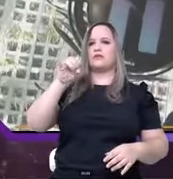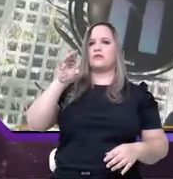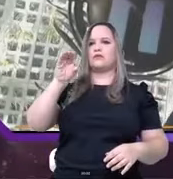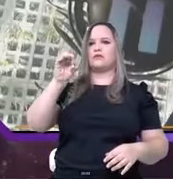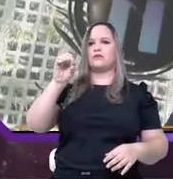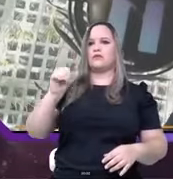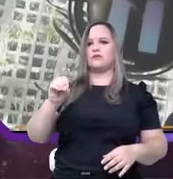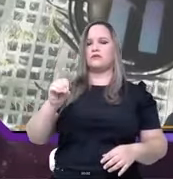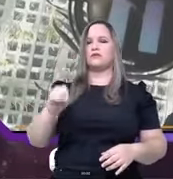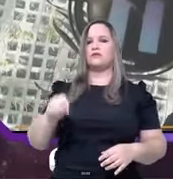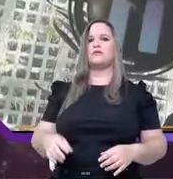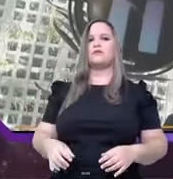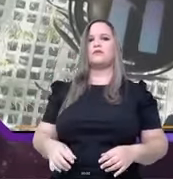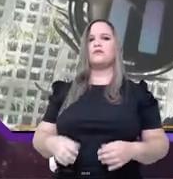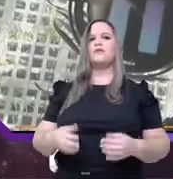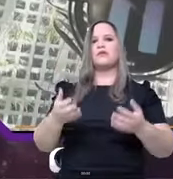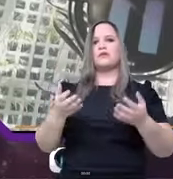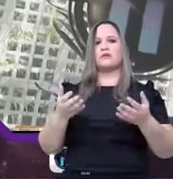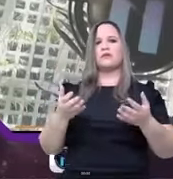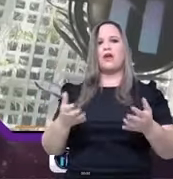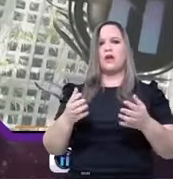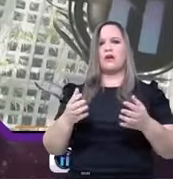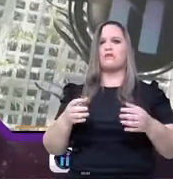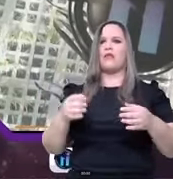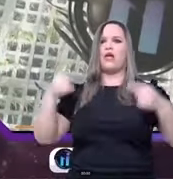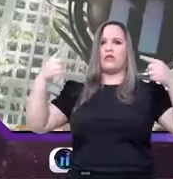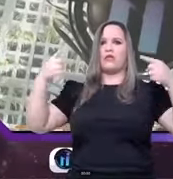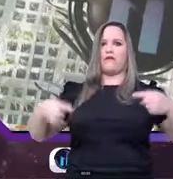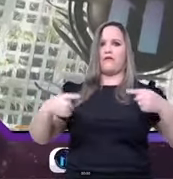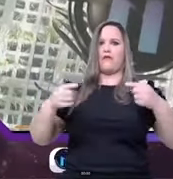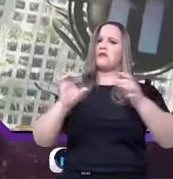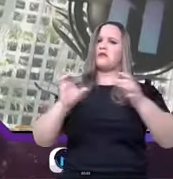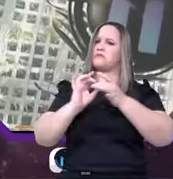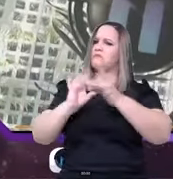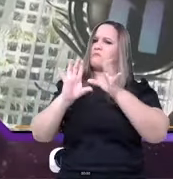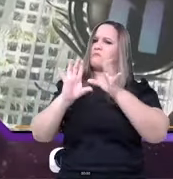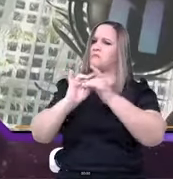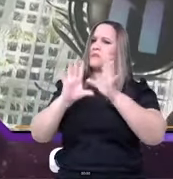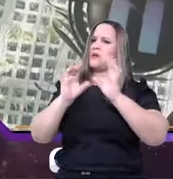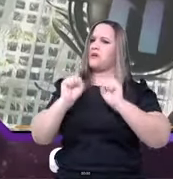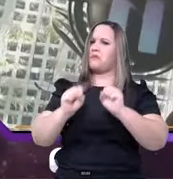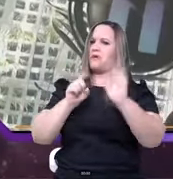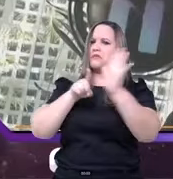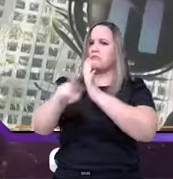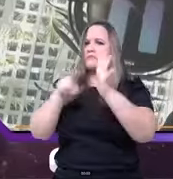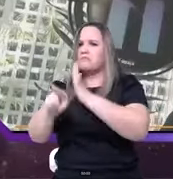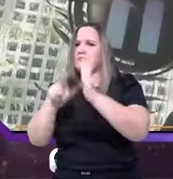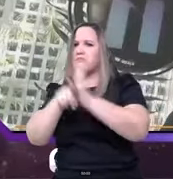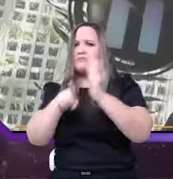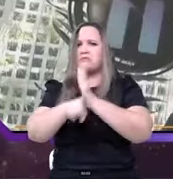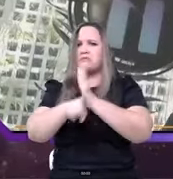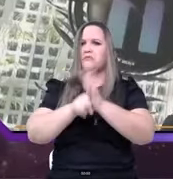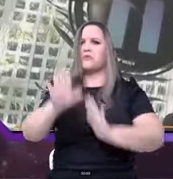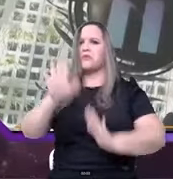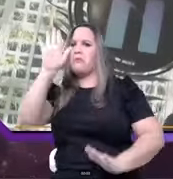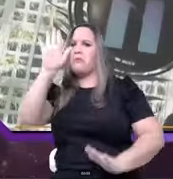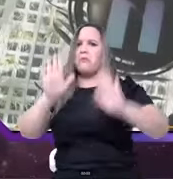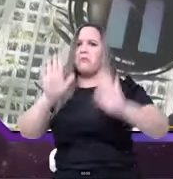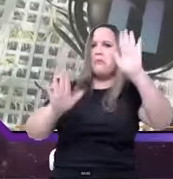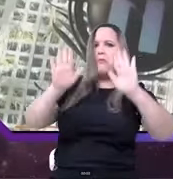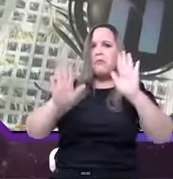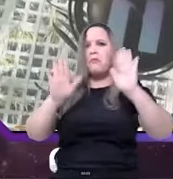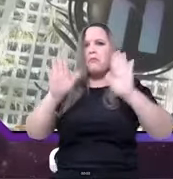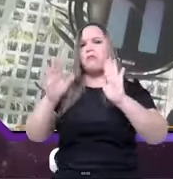à Defesa que os senhores estão livres para fazer eventuais perguntas e intervenções durante a fala